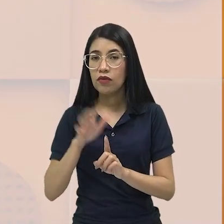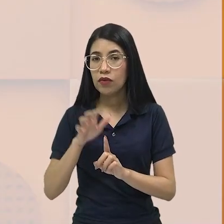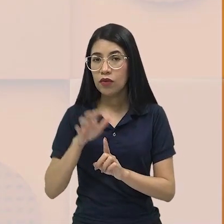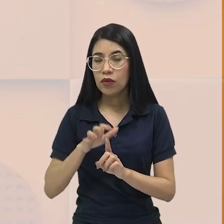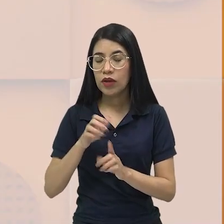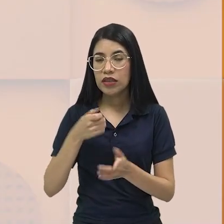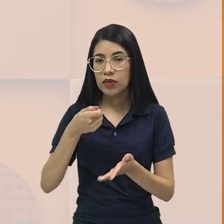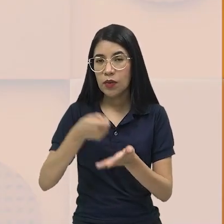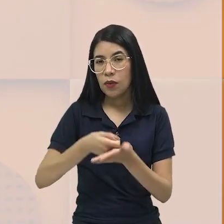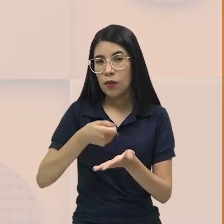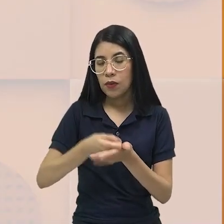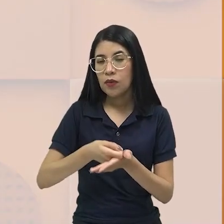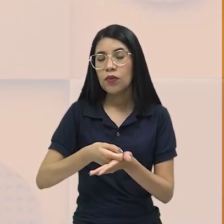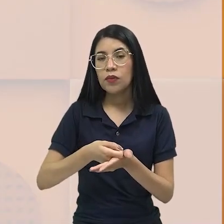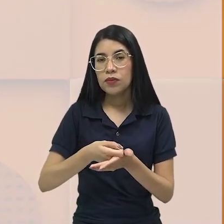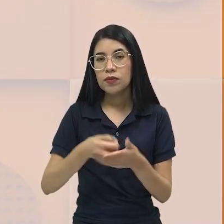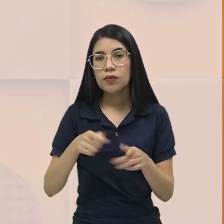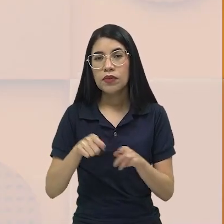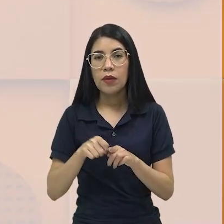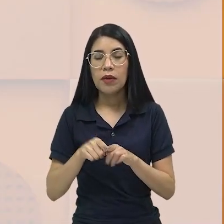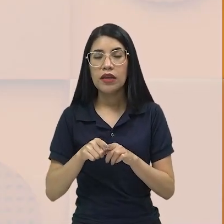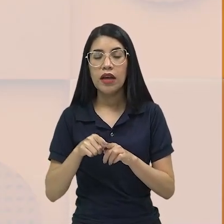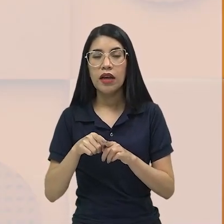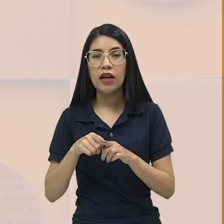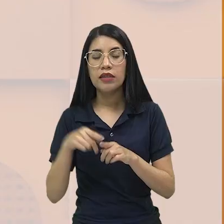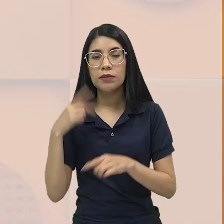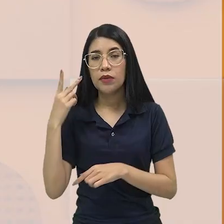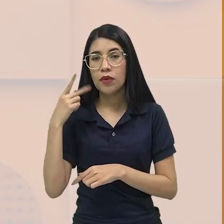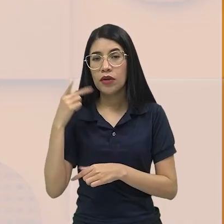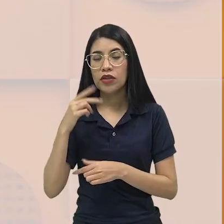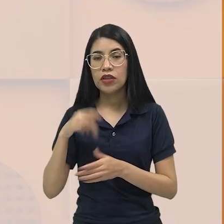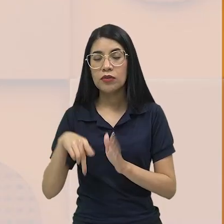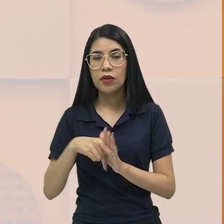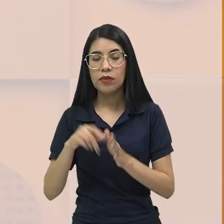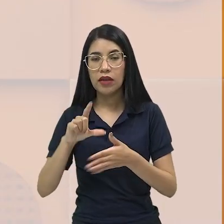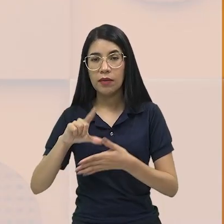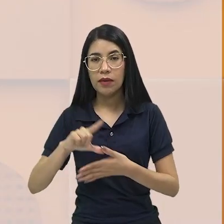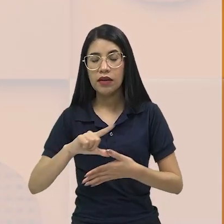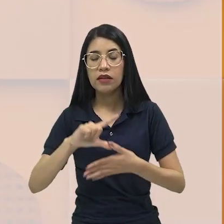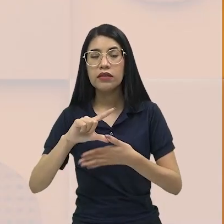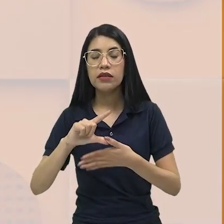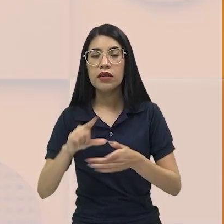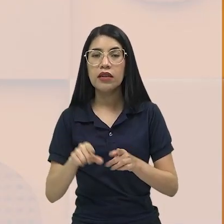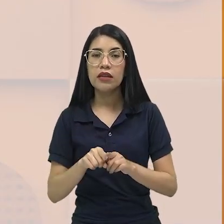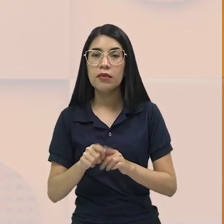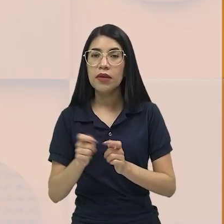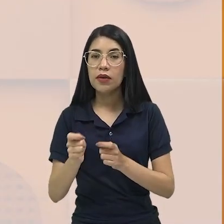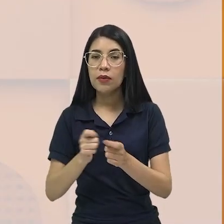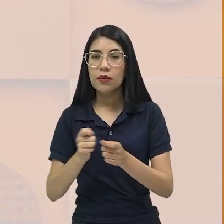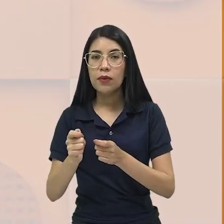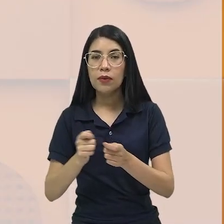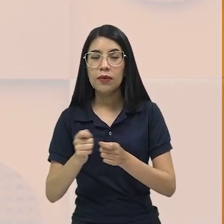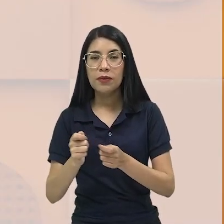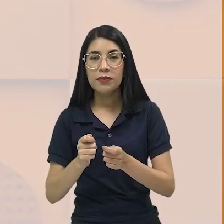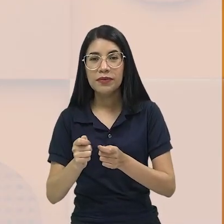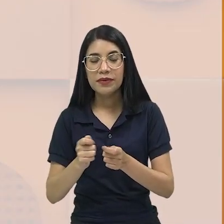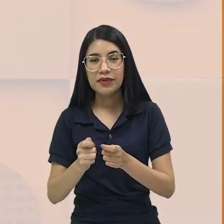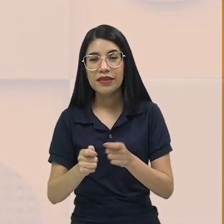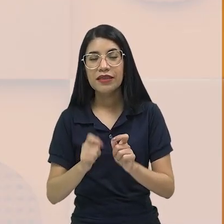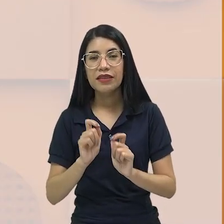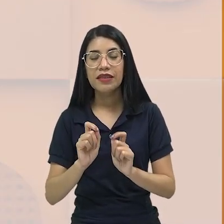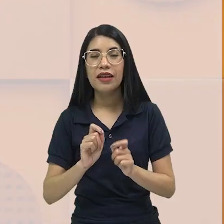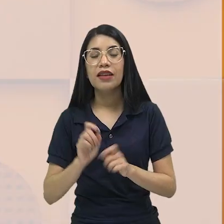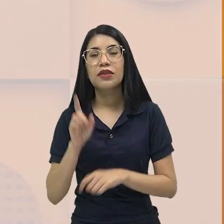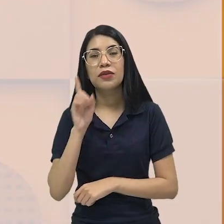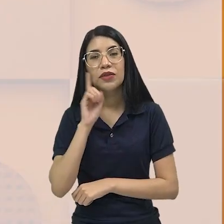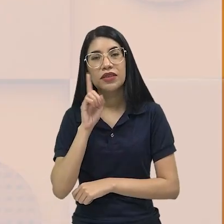de ferro em cima ali das políticas da América Latina e também um controle meio que direto dos Estados Unidos,